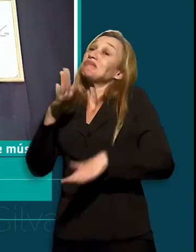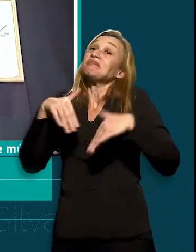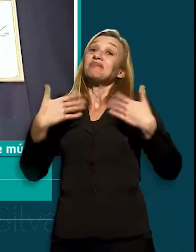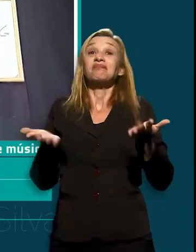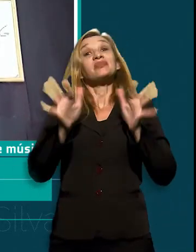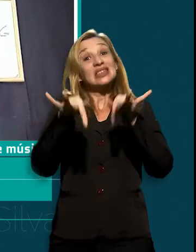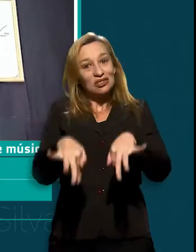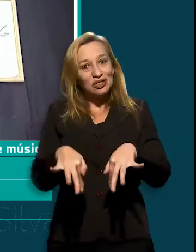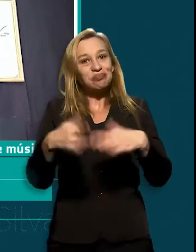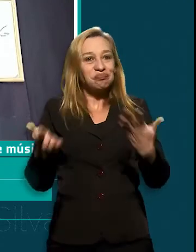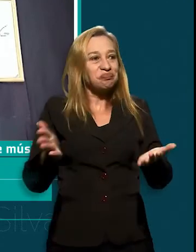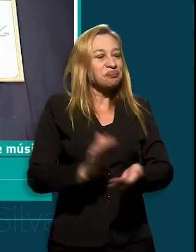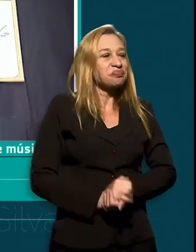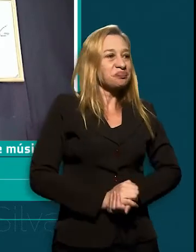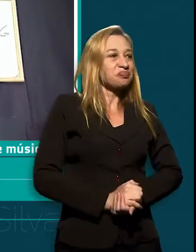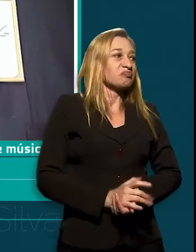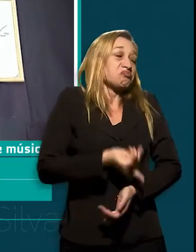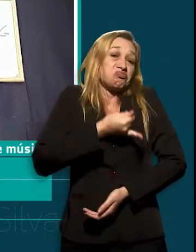né? Mas, enfim,